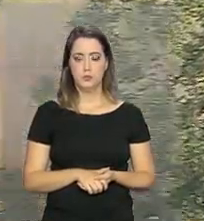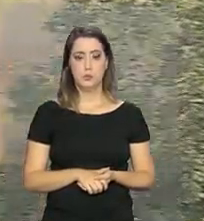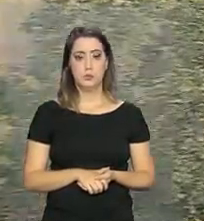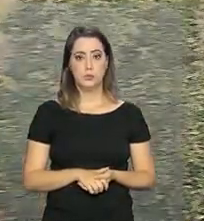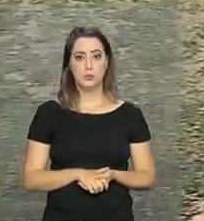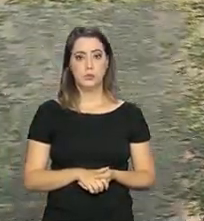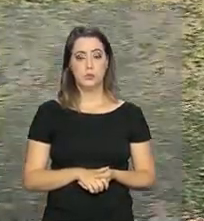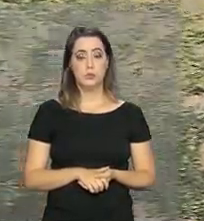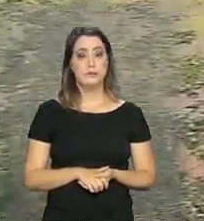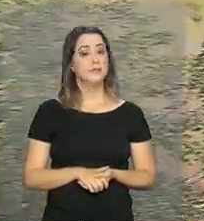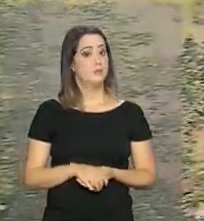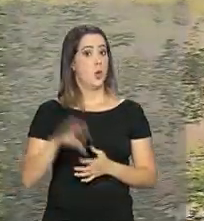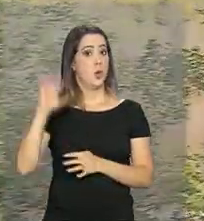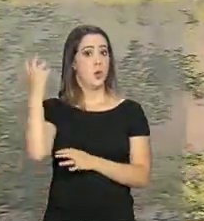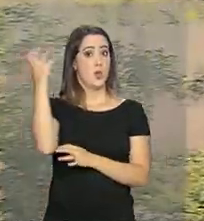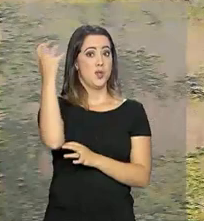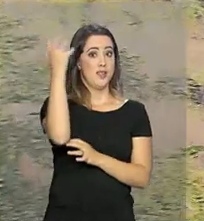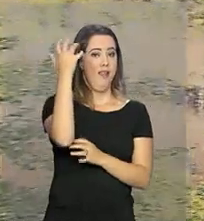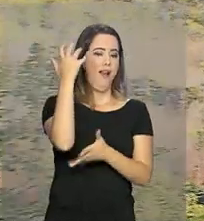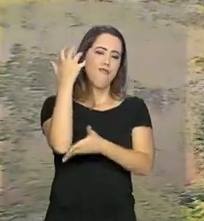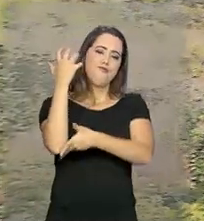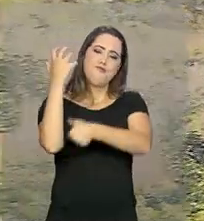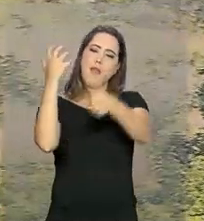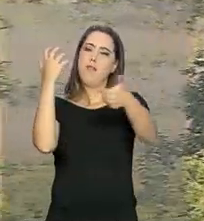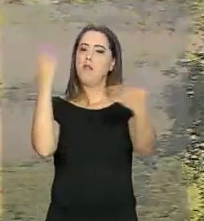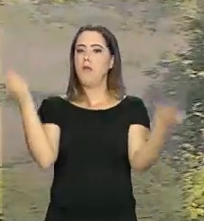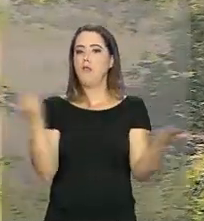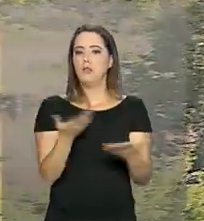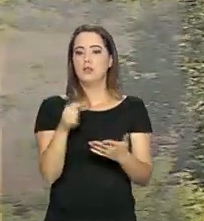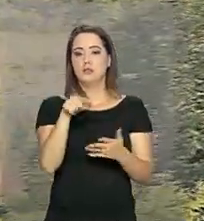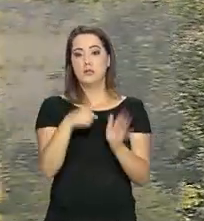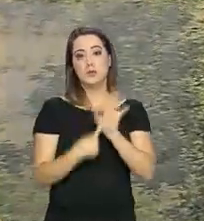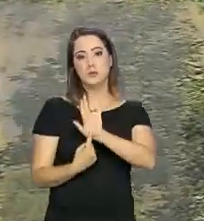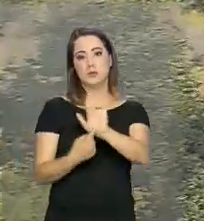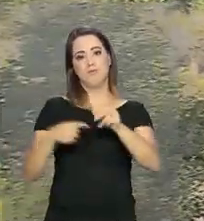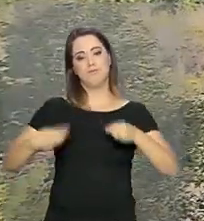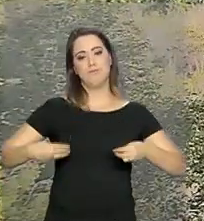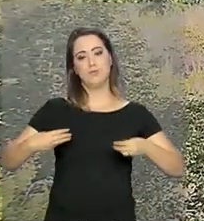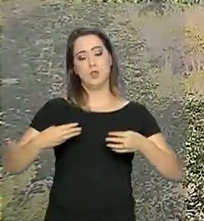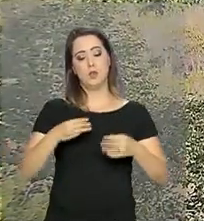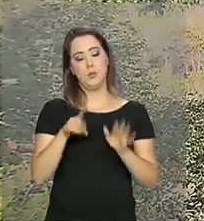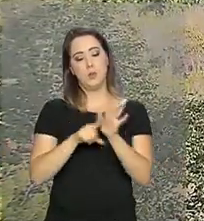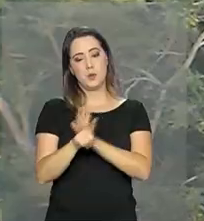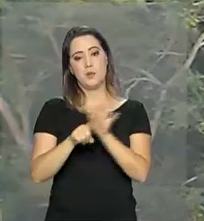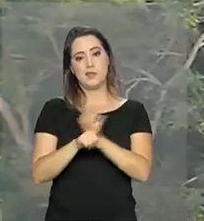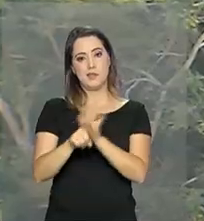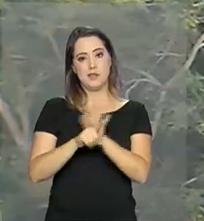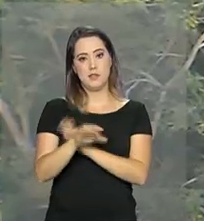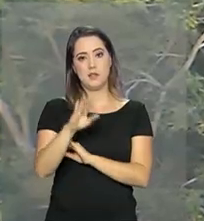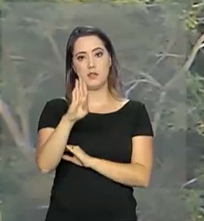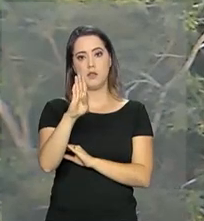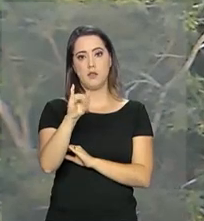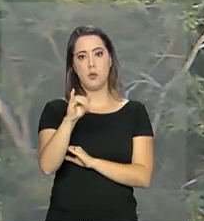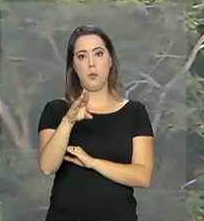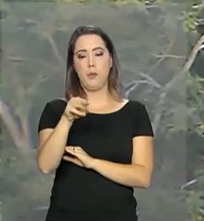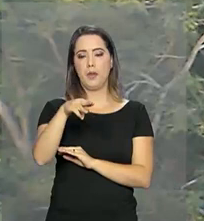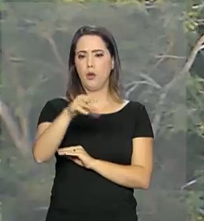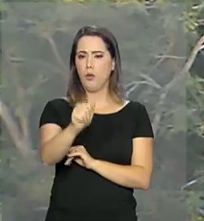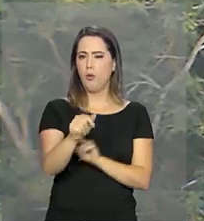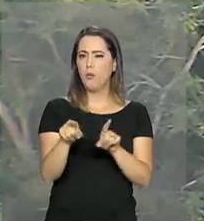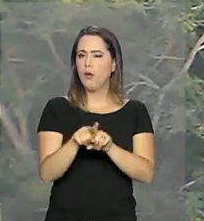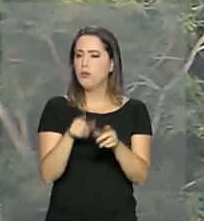o cerrado respira é isso que mostra o mais novo dado de desmatamento do bioma a partir do mesmo